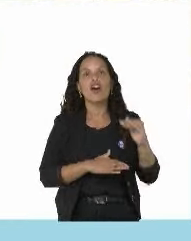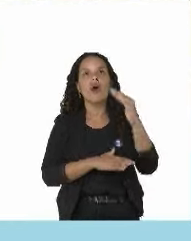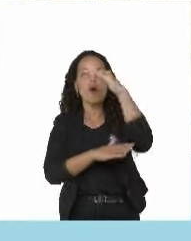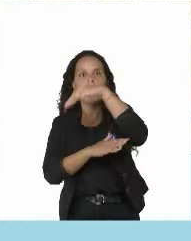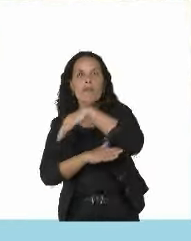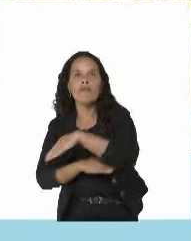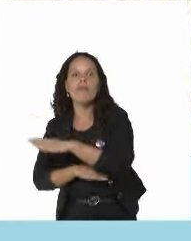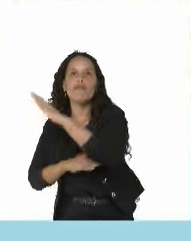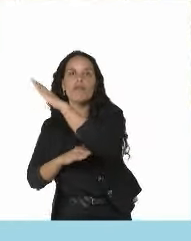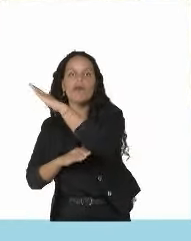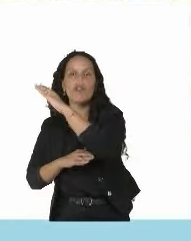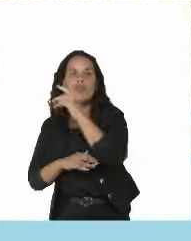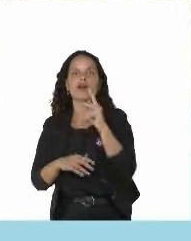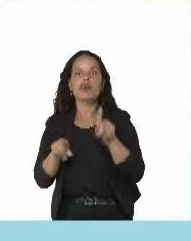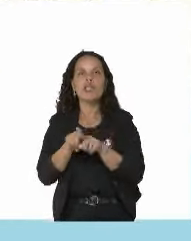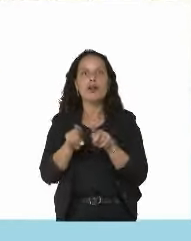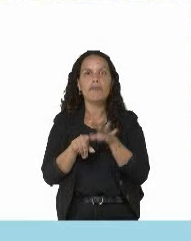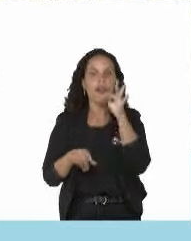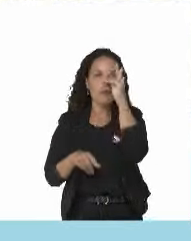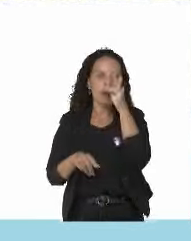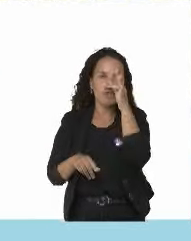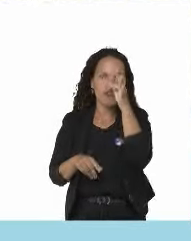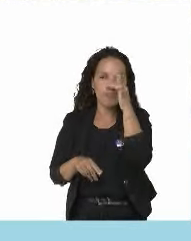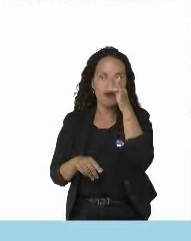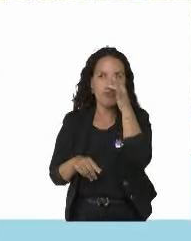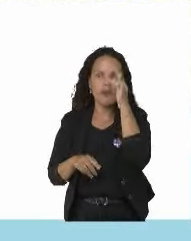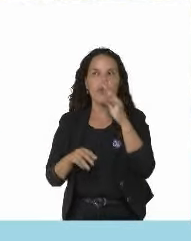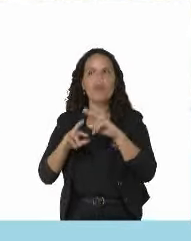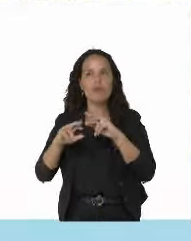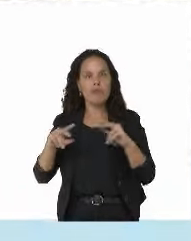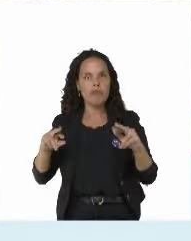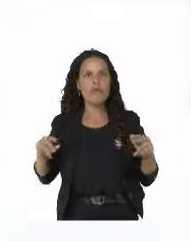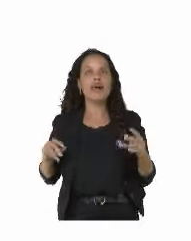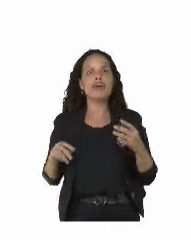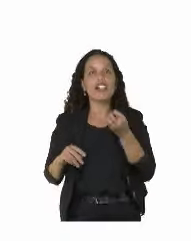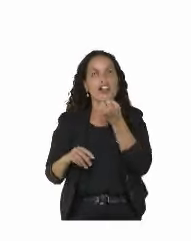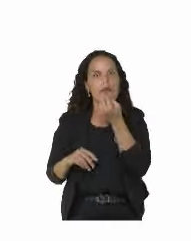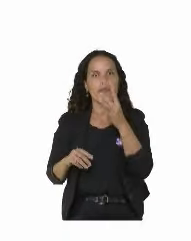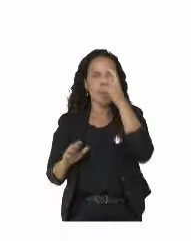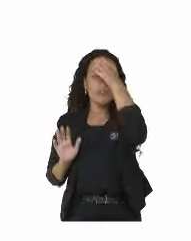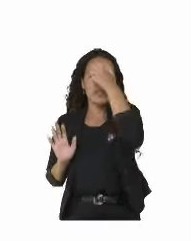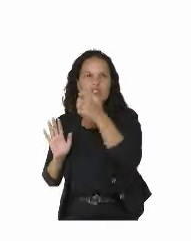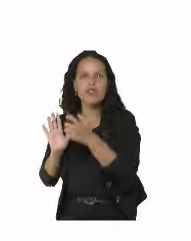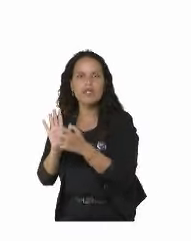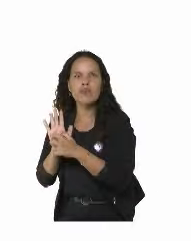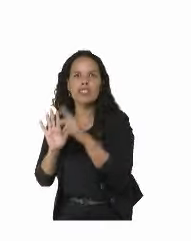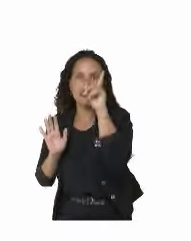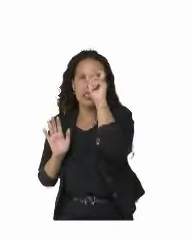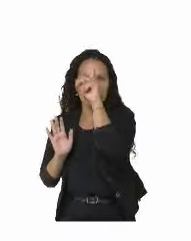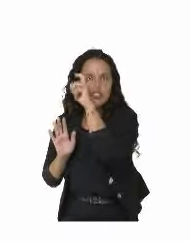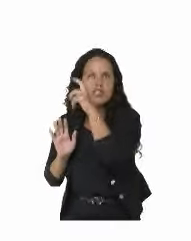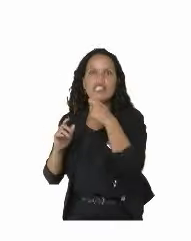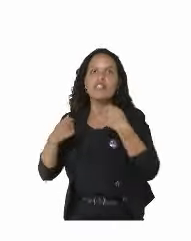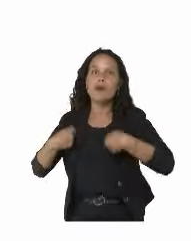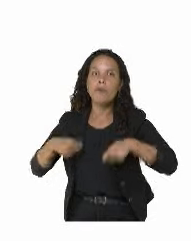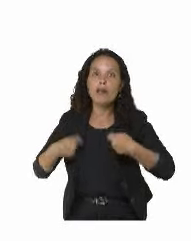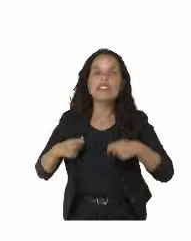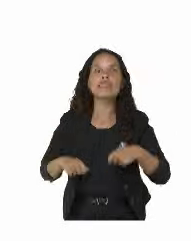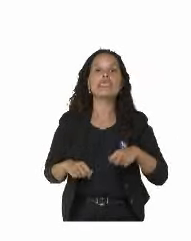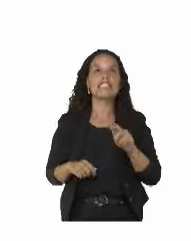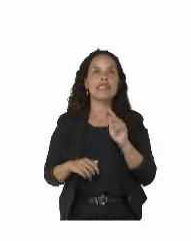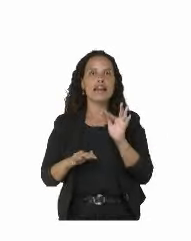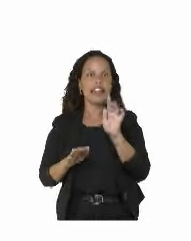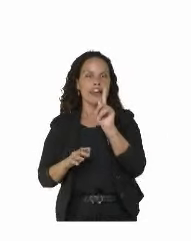flores gigantes. Isso estava sendo muito difícil de fazer com inteligência artificial só. Então, eu precisei criar a imagem da neve, criar as